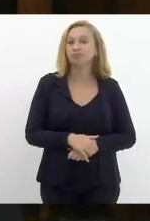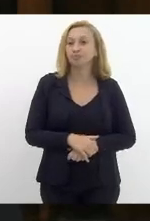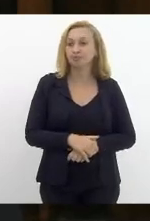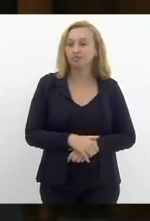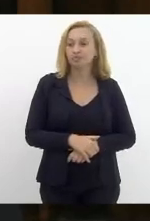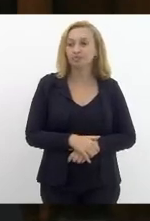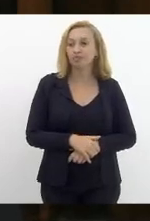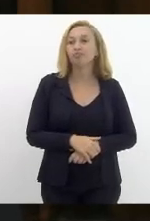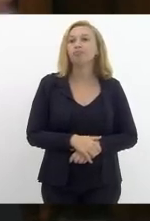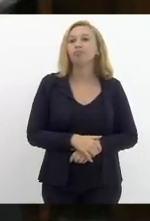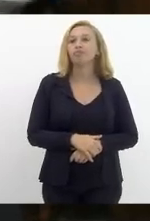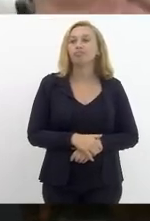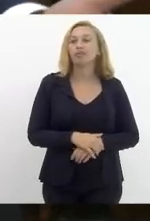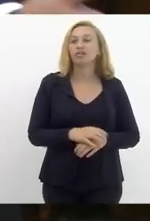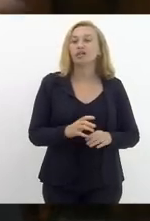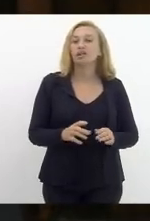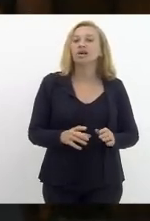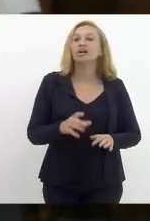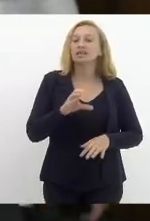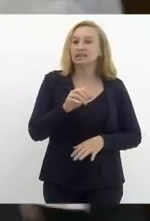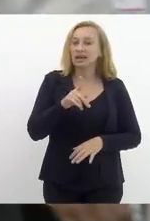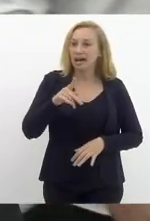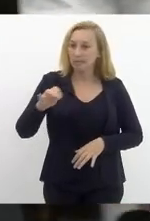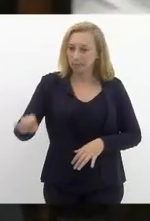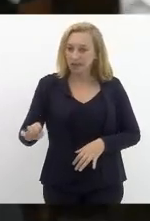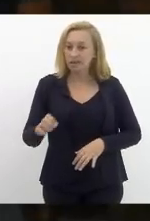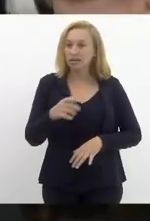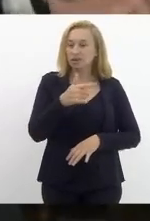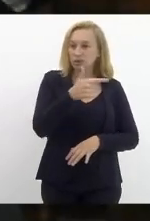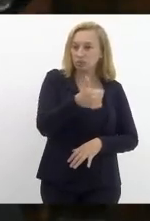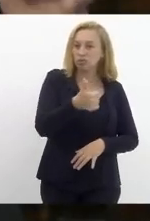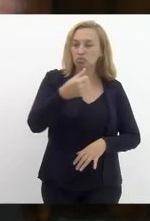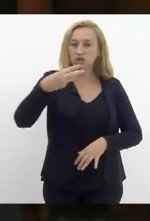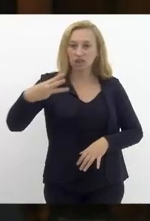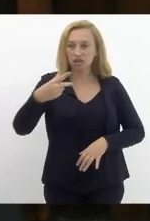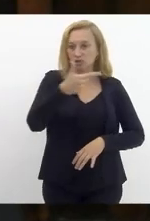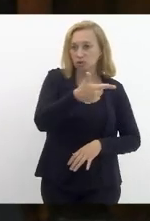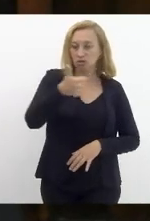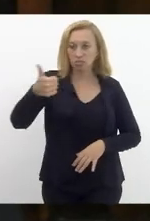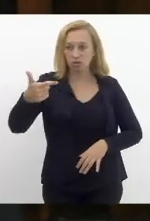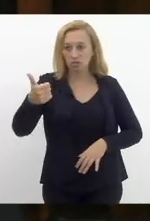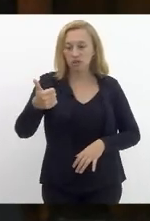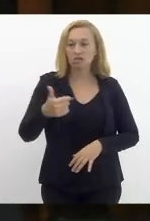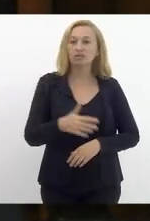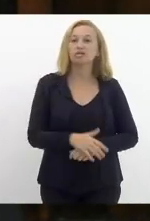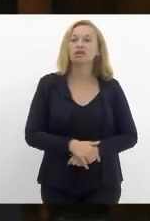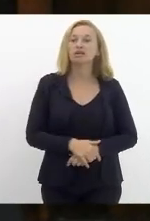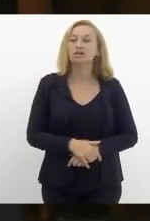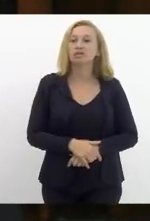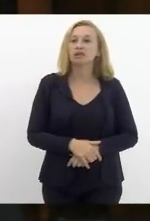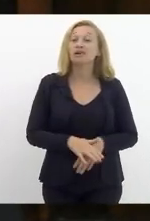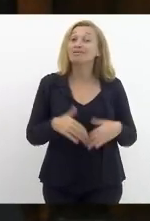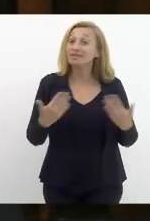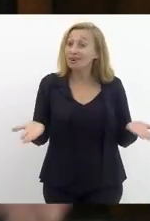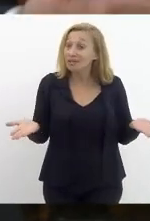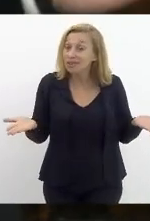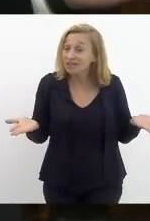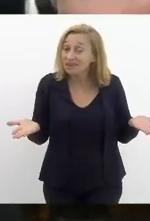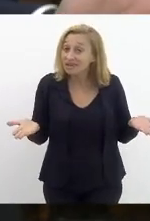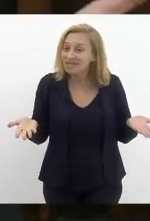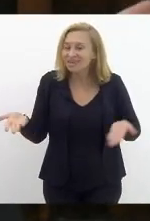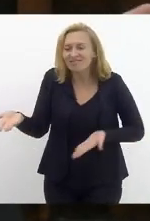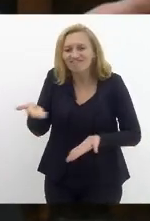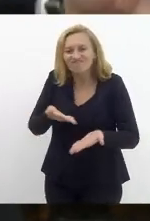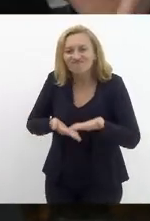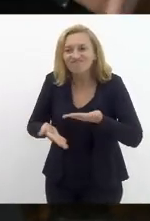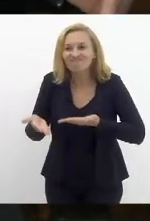teria aplicação também ao concurso da CEAP 2012, 2006, 2003. Então, em